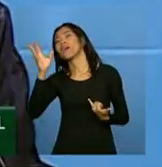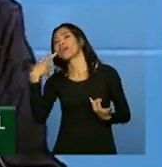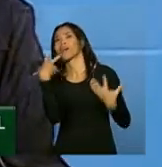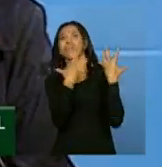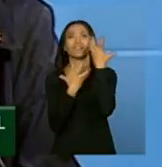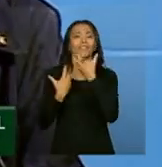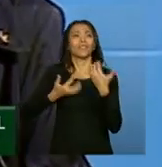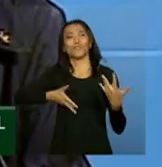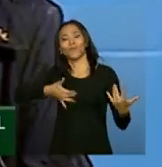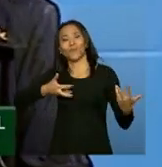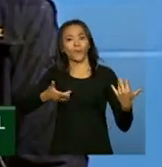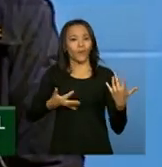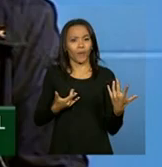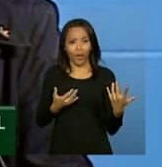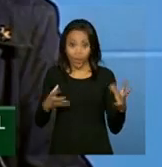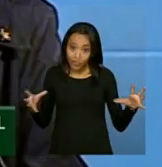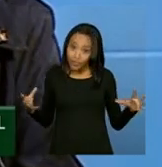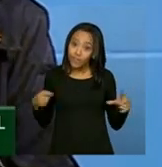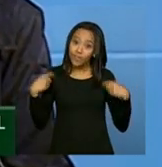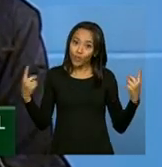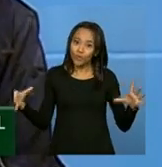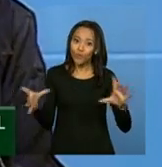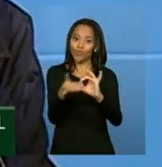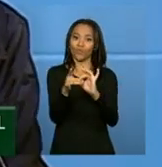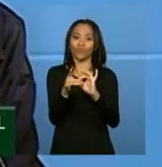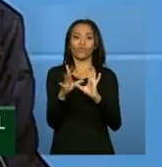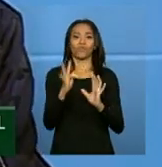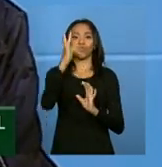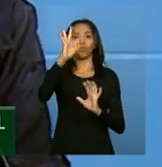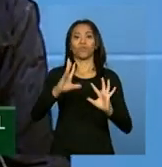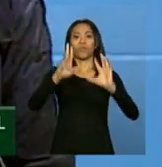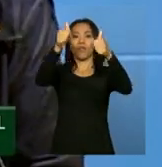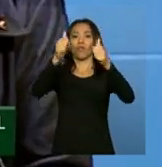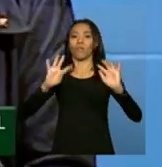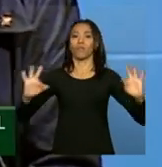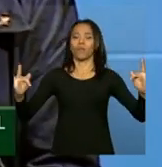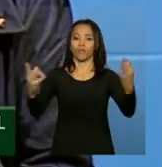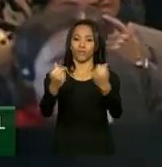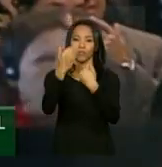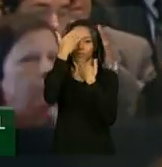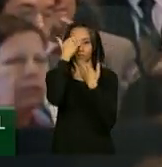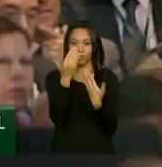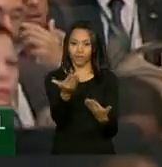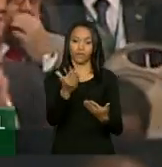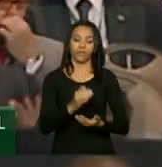cantar e a construir junto com a gente um futuro melhor para todos. Muito obrigado.